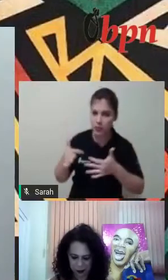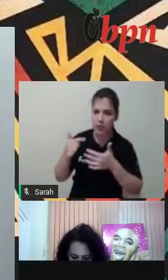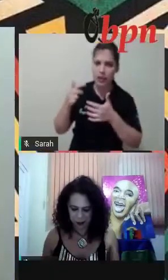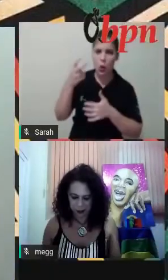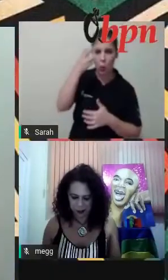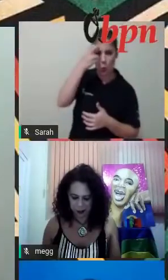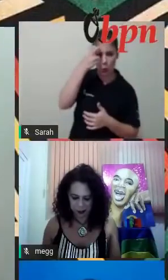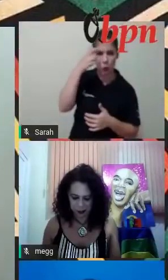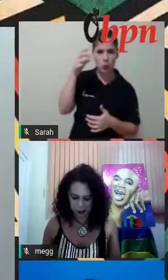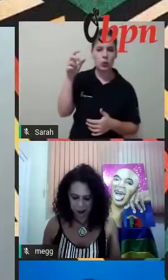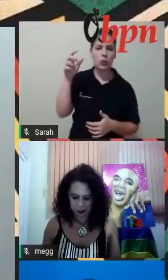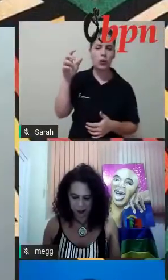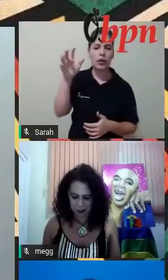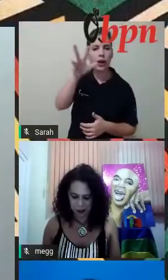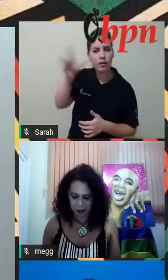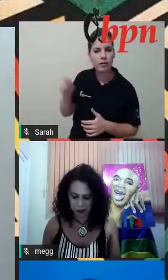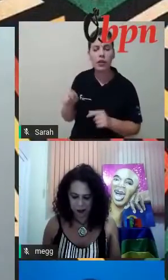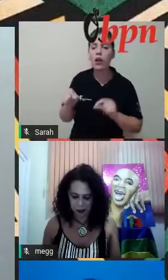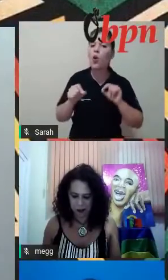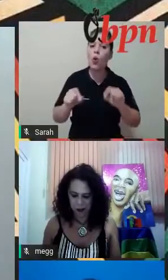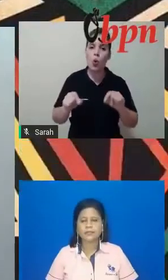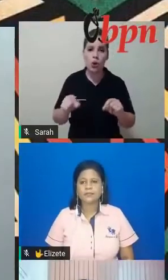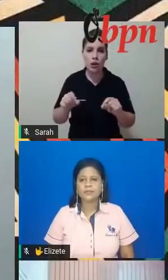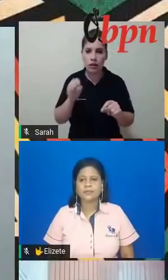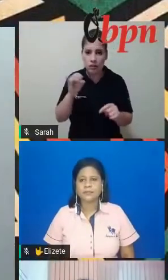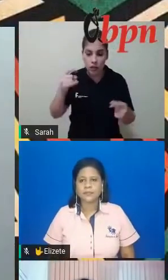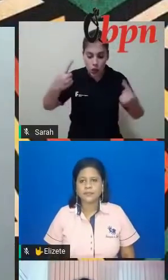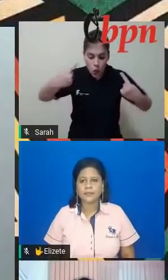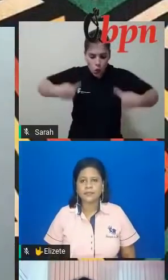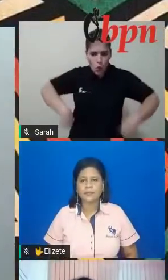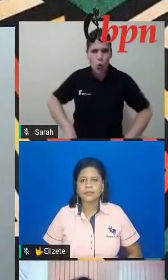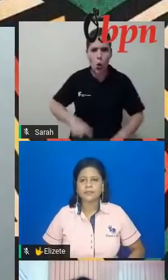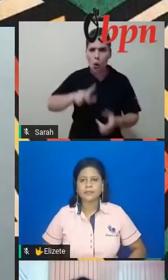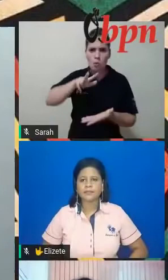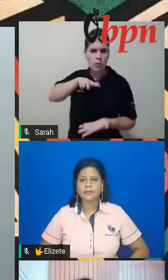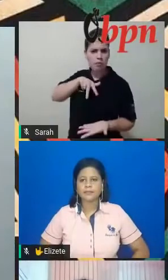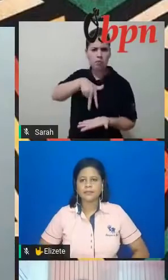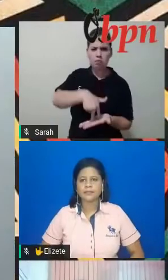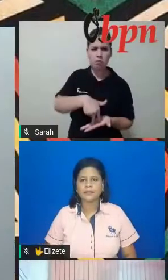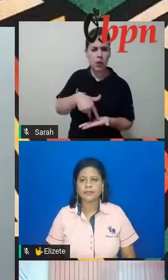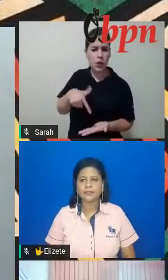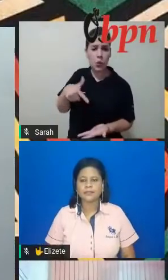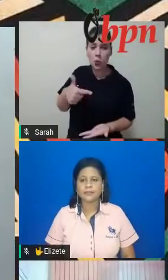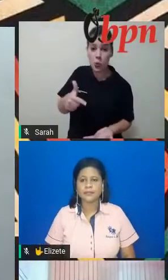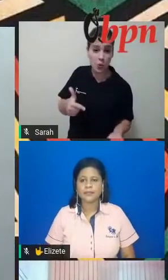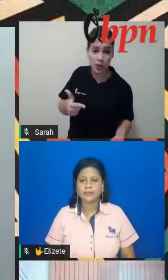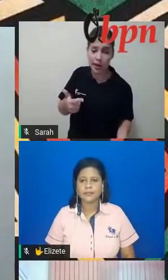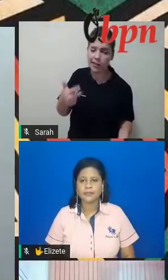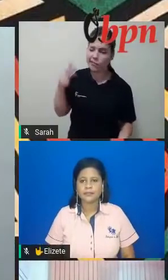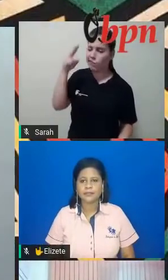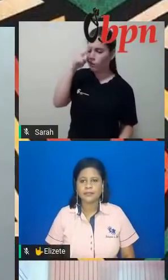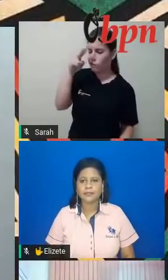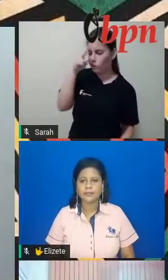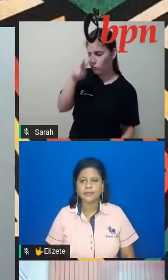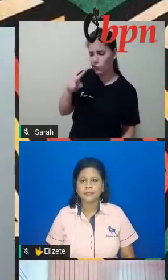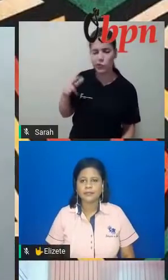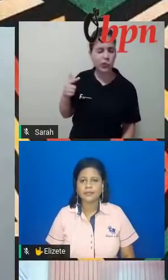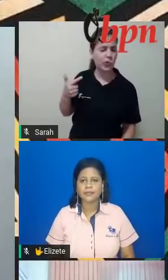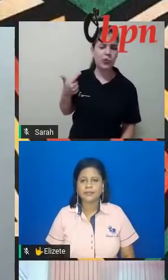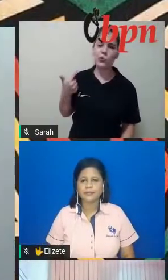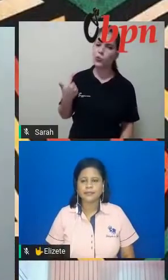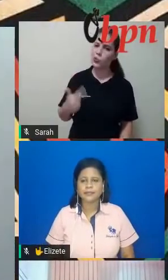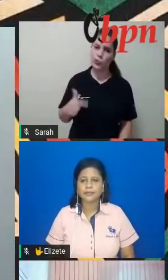o corpo não há história. Né? Porque o corpo, ele é a própria história, né?